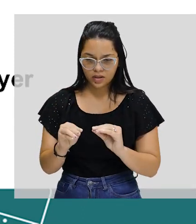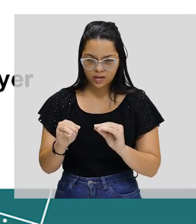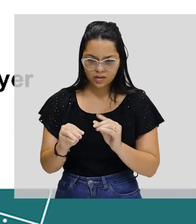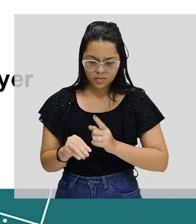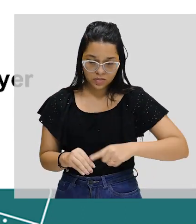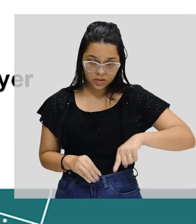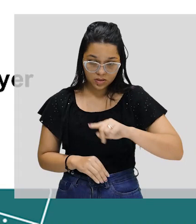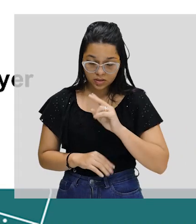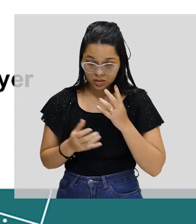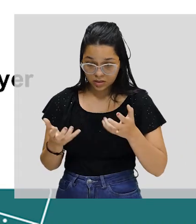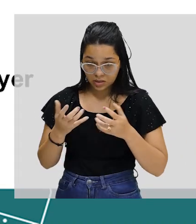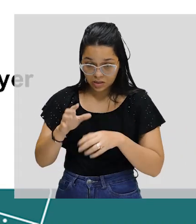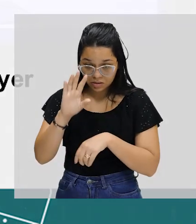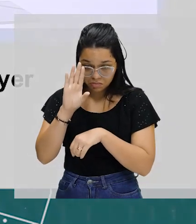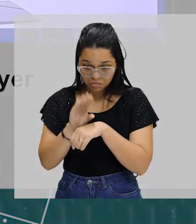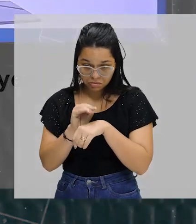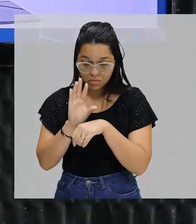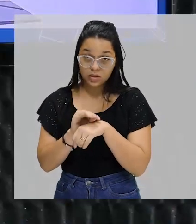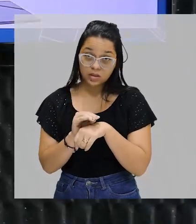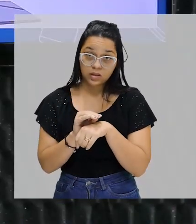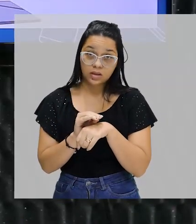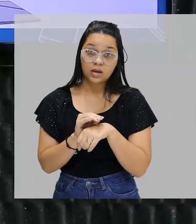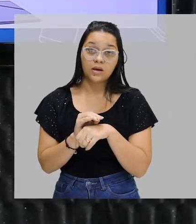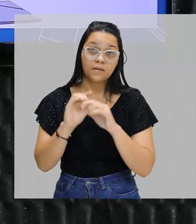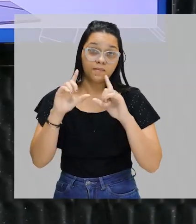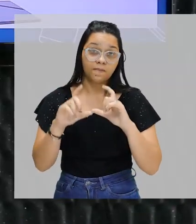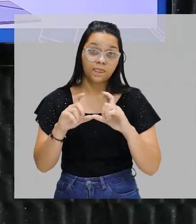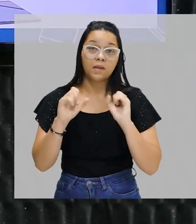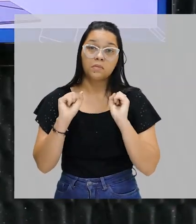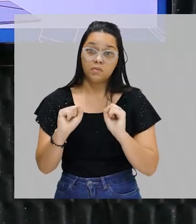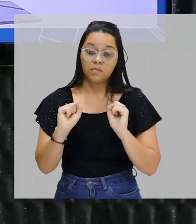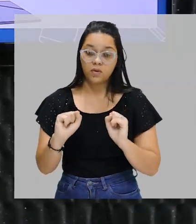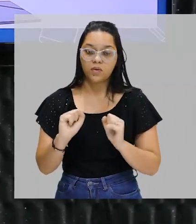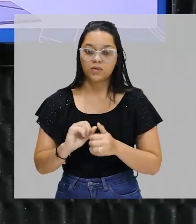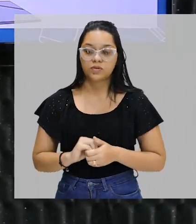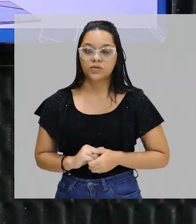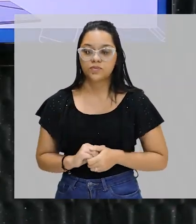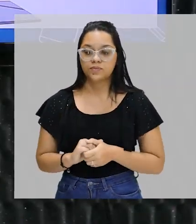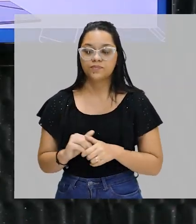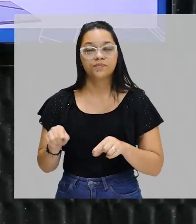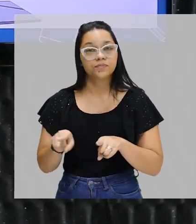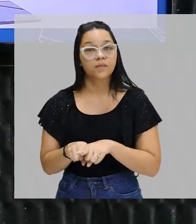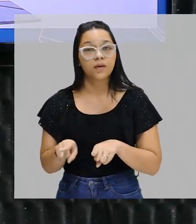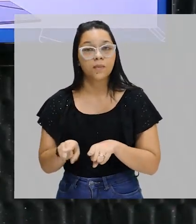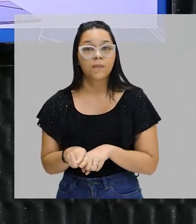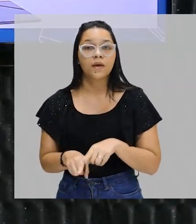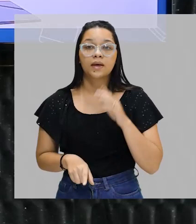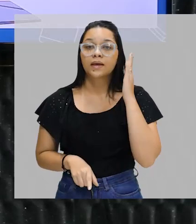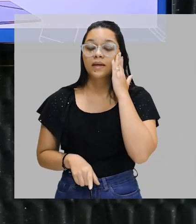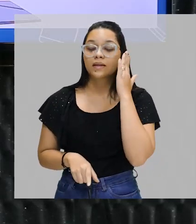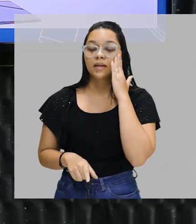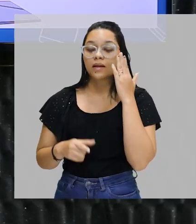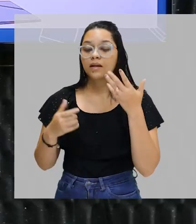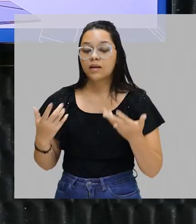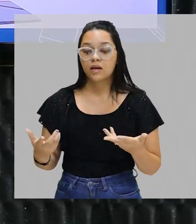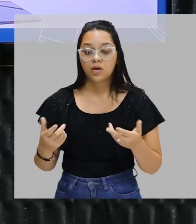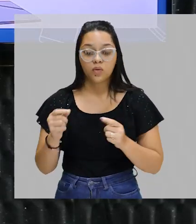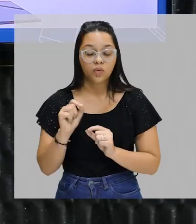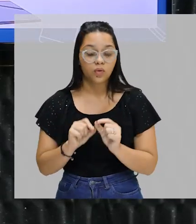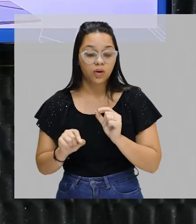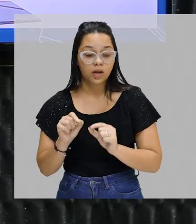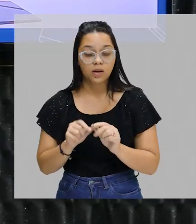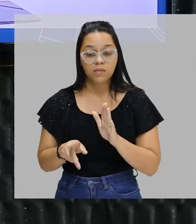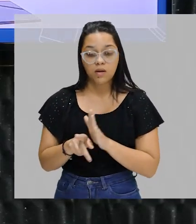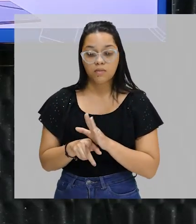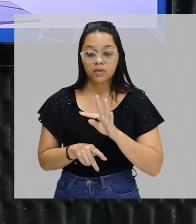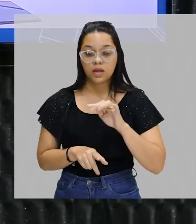didática, se você quiser printar a tela, né, em cada momento, faça isso. Então, bem didático para a gente compreender os passos